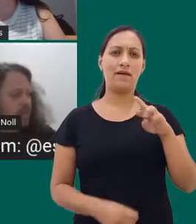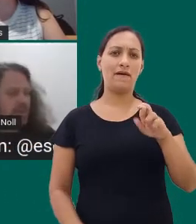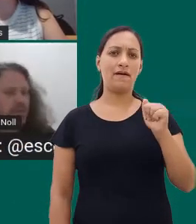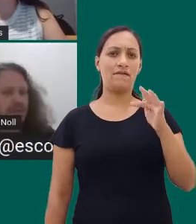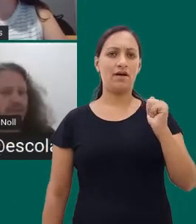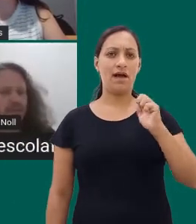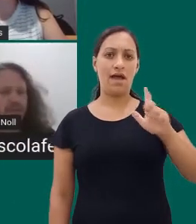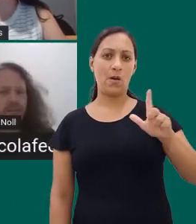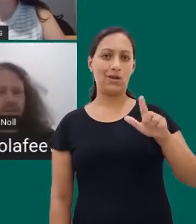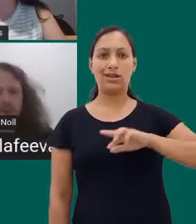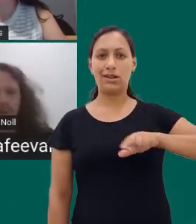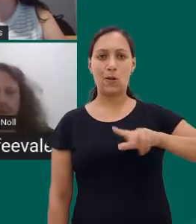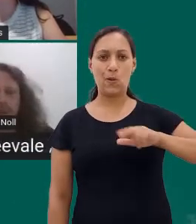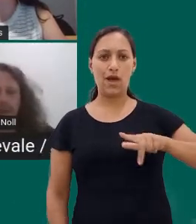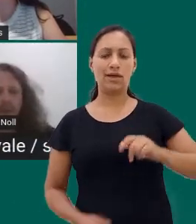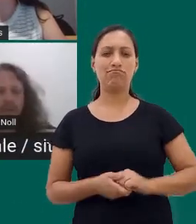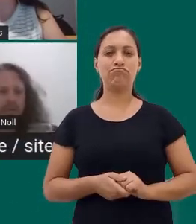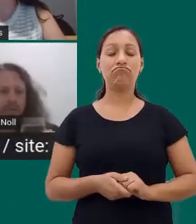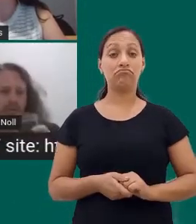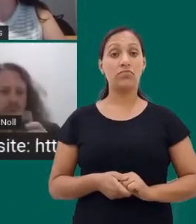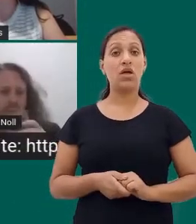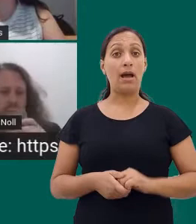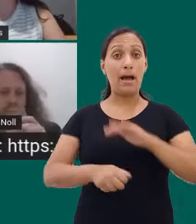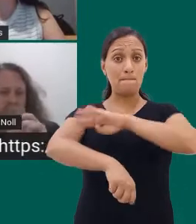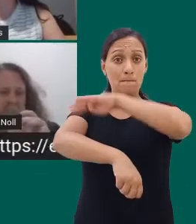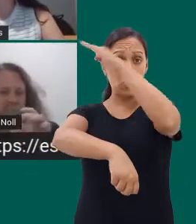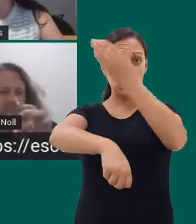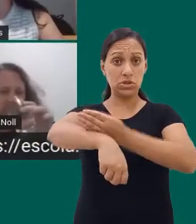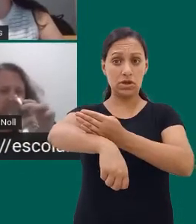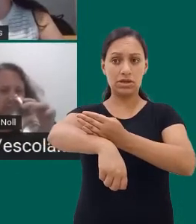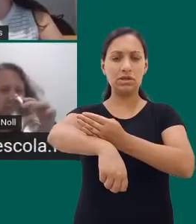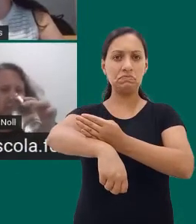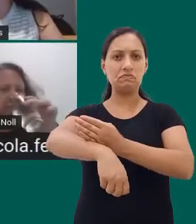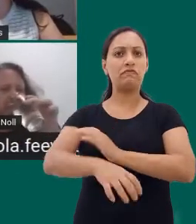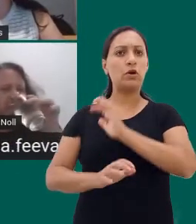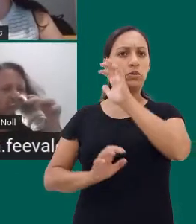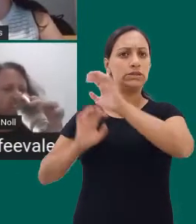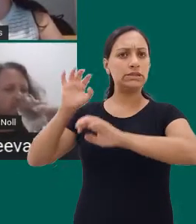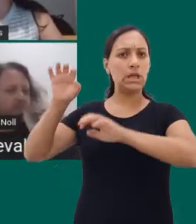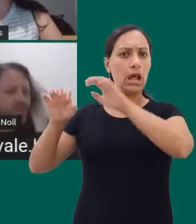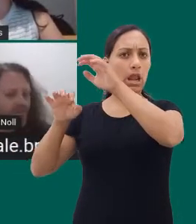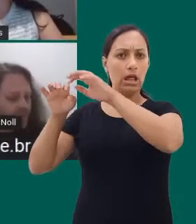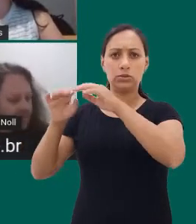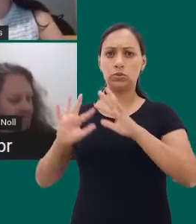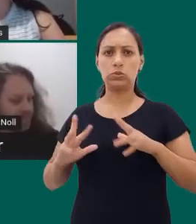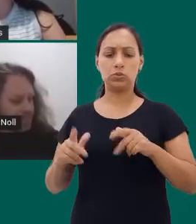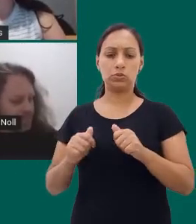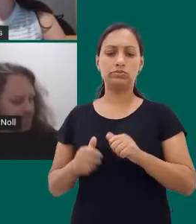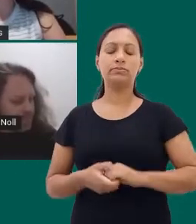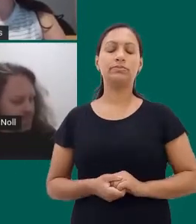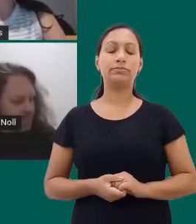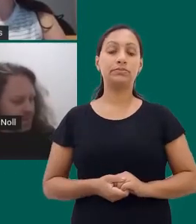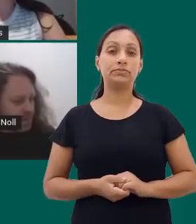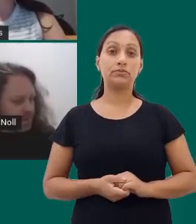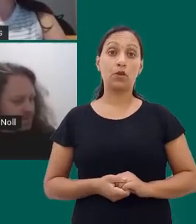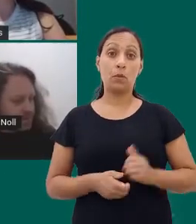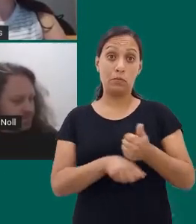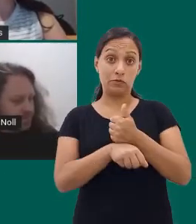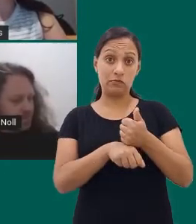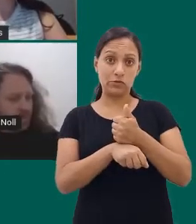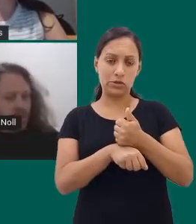alpinista. E todos vão escalar a mesma montanha. O alpinista profissional, a meta dele é o topo da montanha.